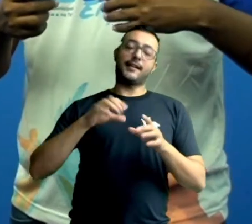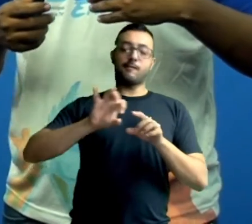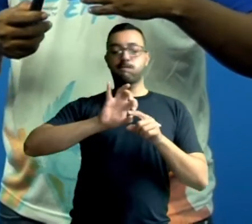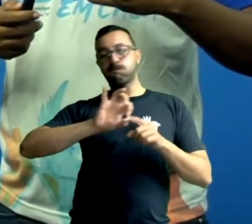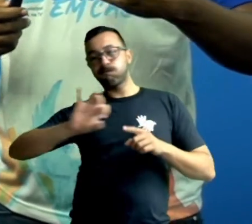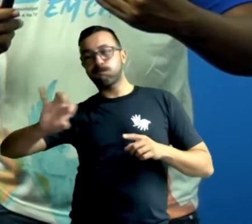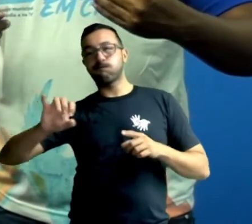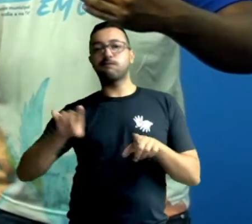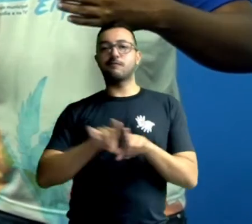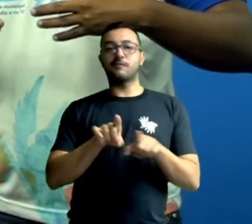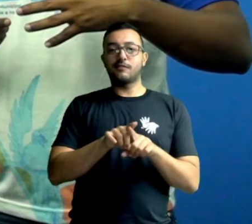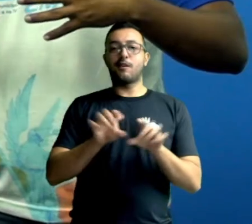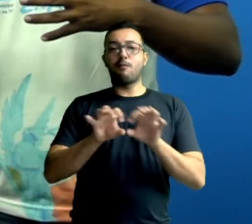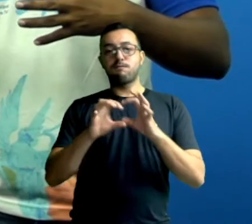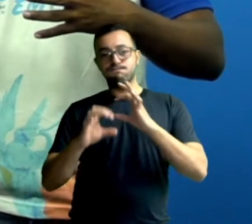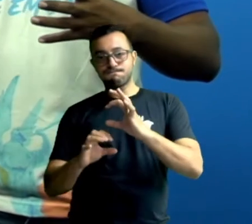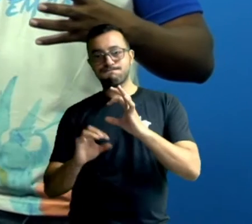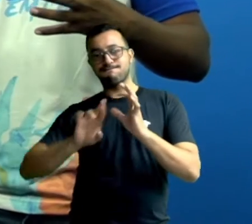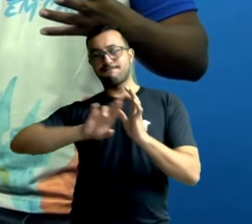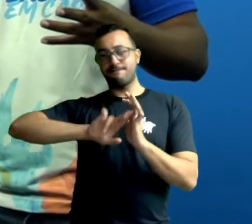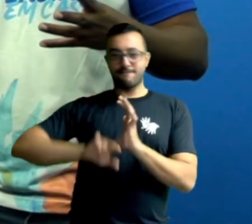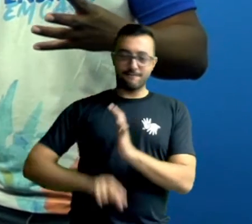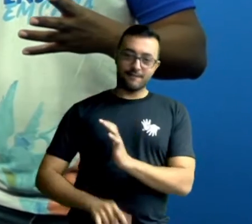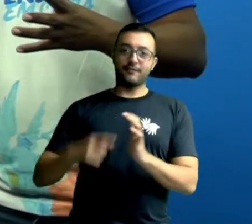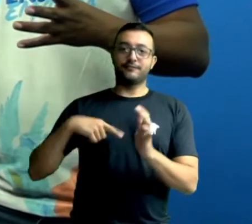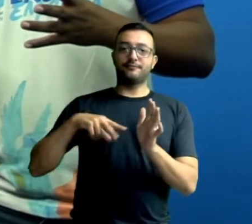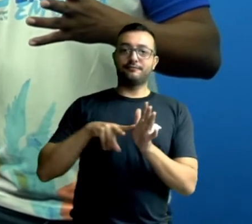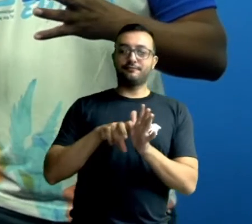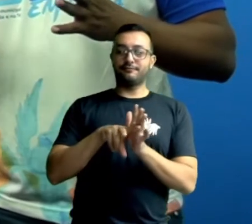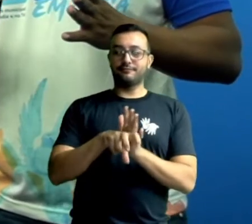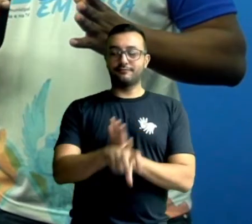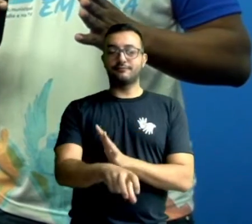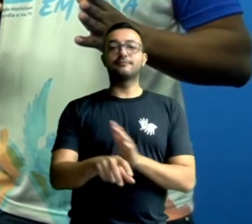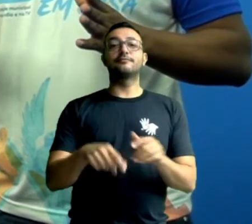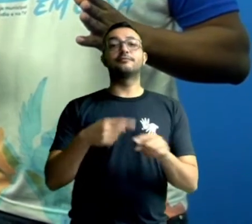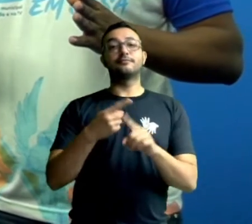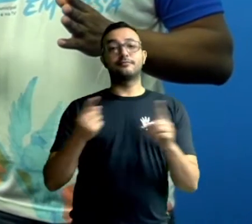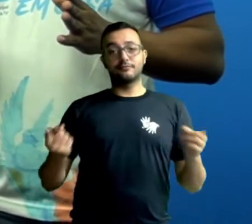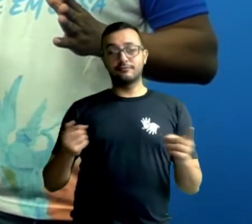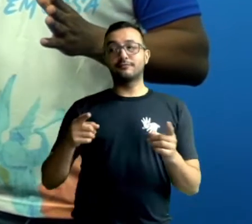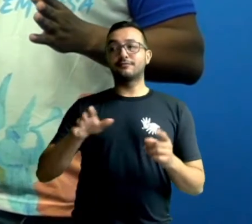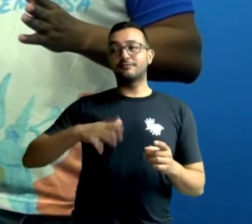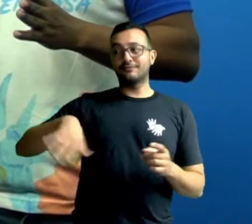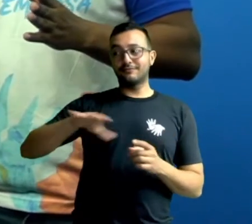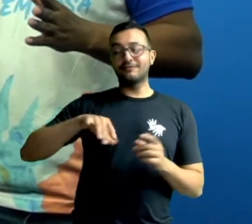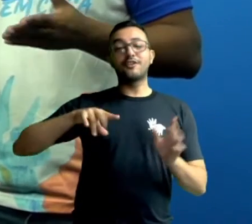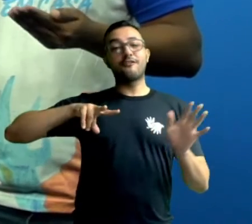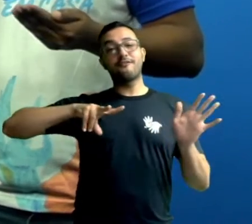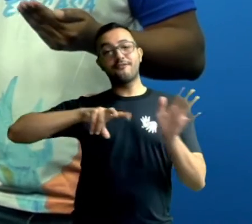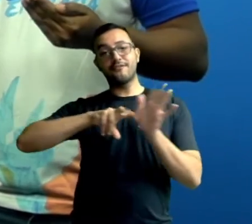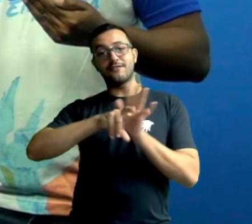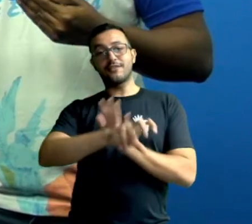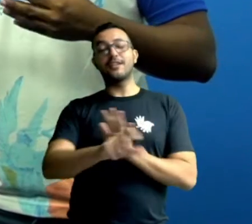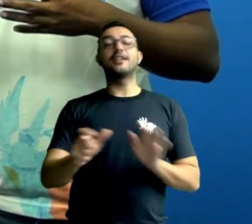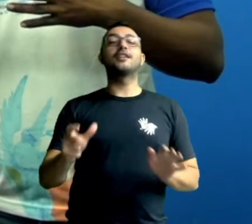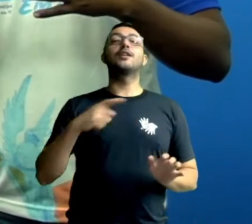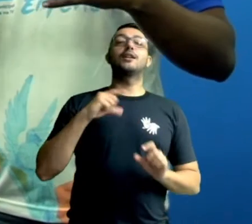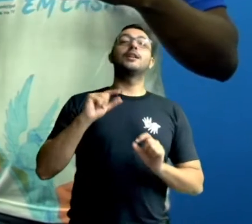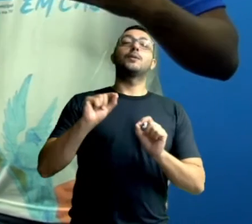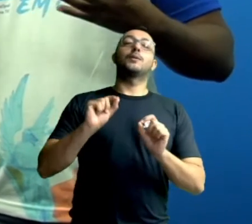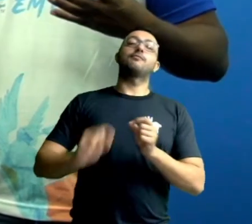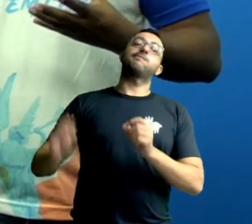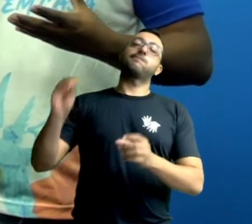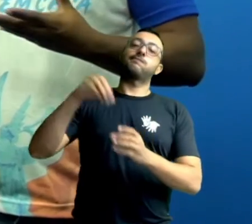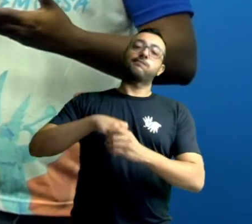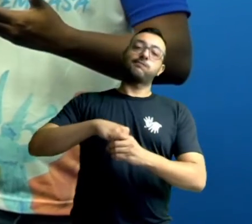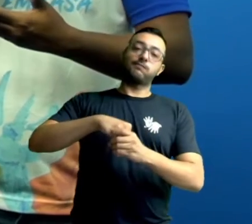cilíndricos, em formatos de bala, temos diversos tipos de formato de vírus, mas no geral, um vírus ele é formado por uma